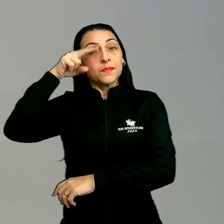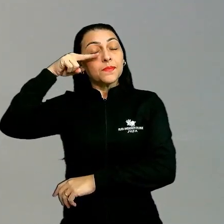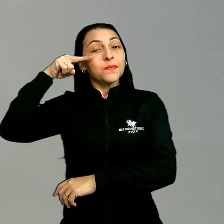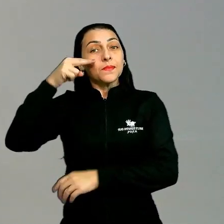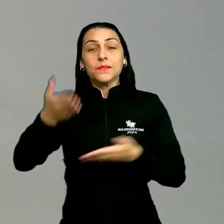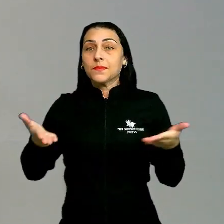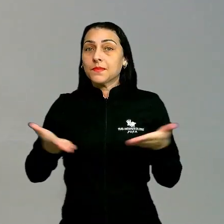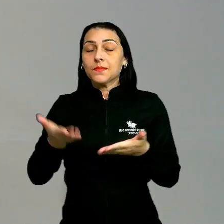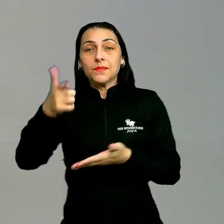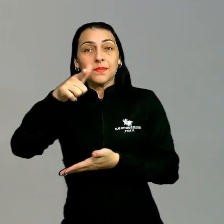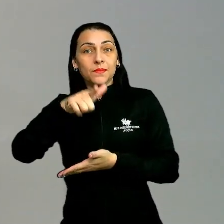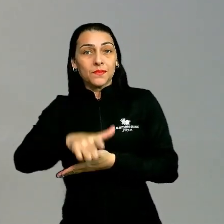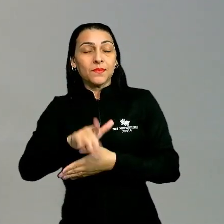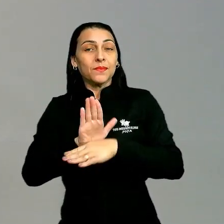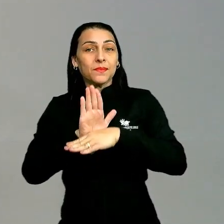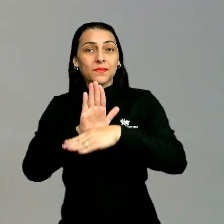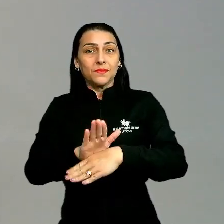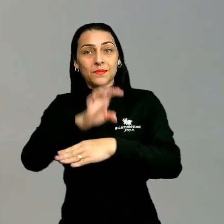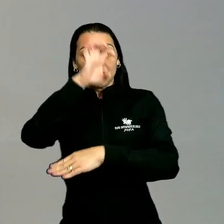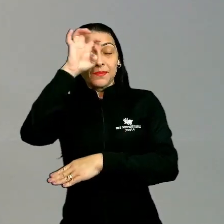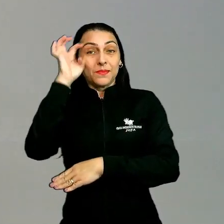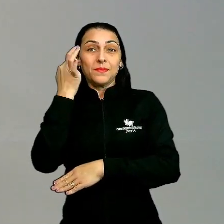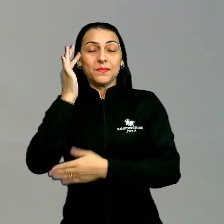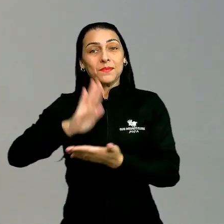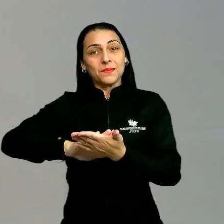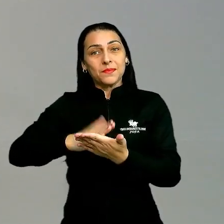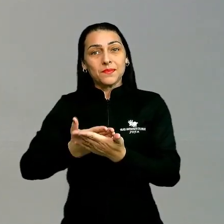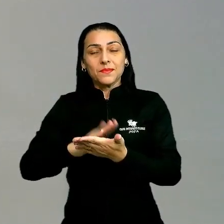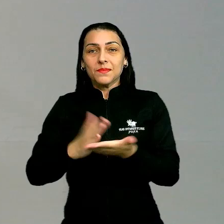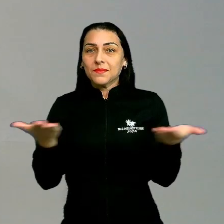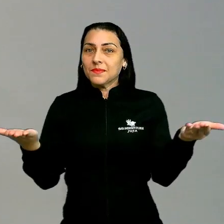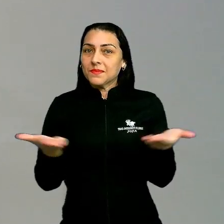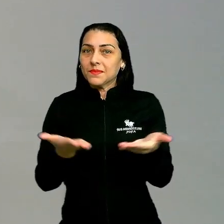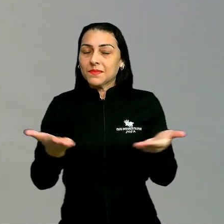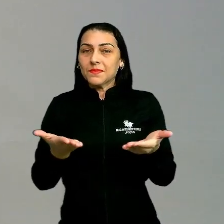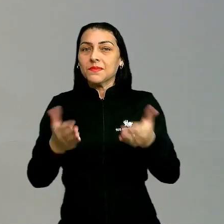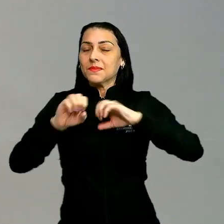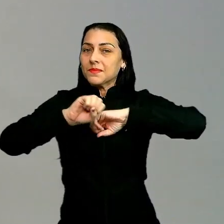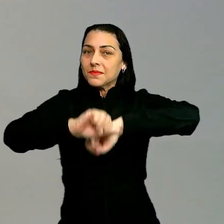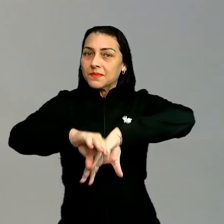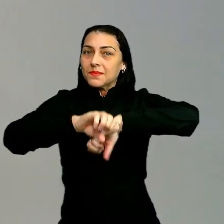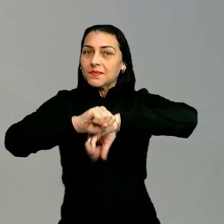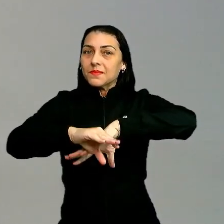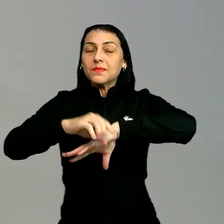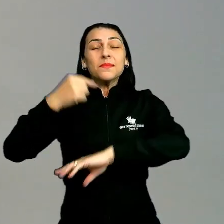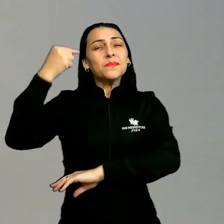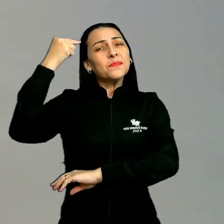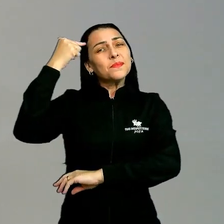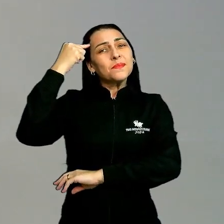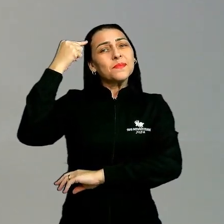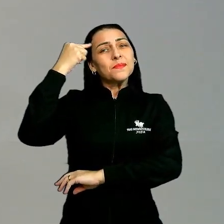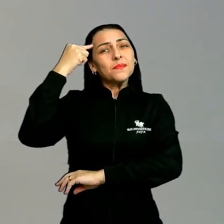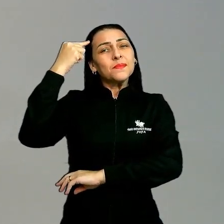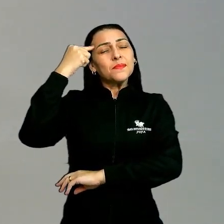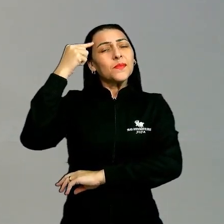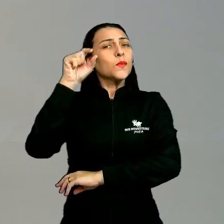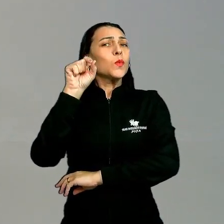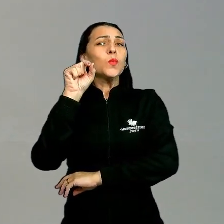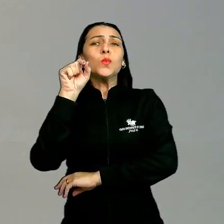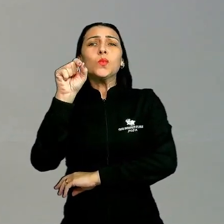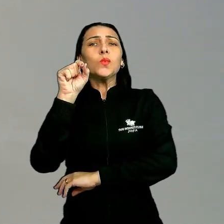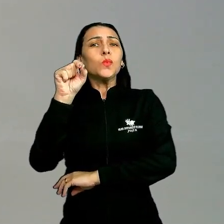hoje aqui novamente auxiliado pela FOFA, e hoje nós vamos trabalhar a analítica, ou